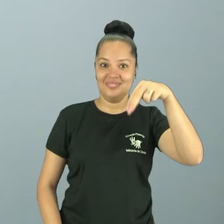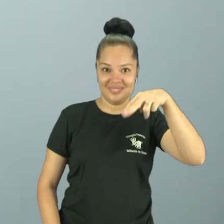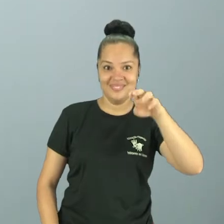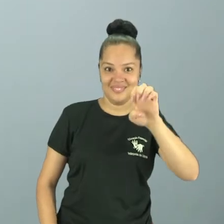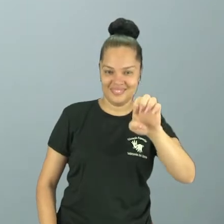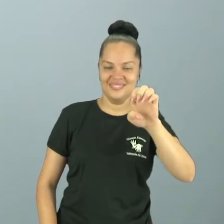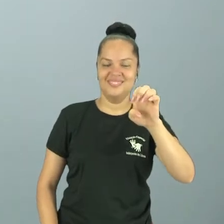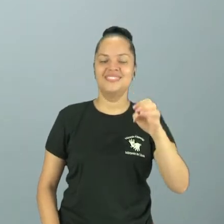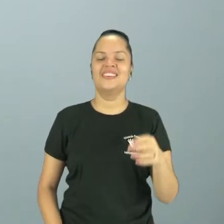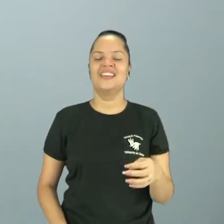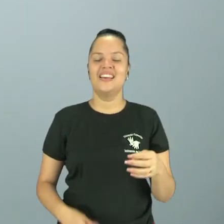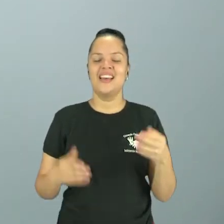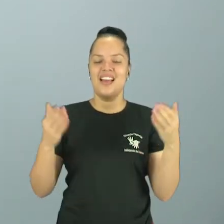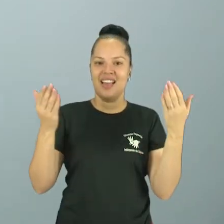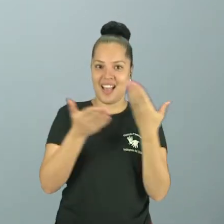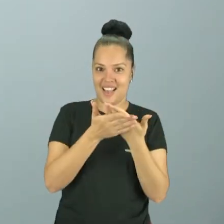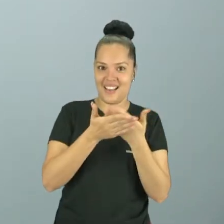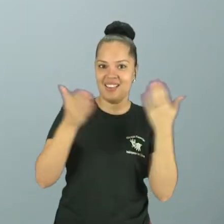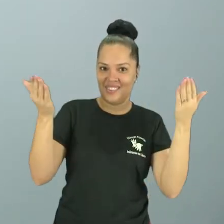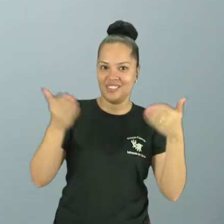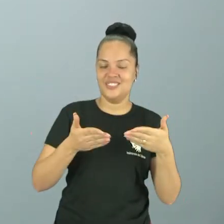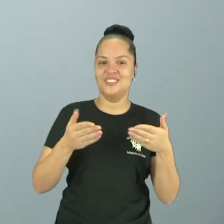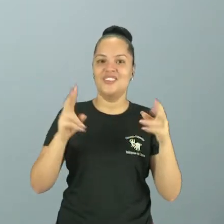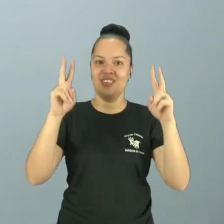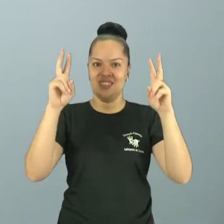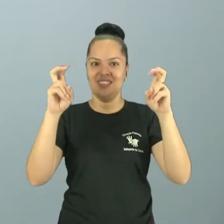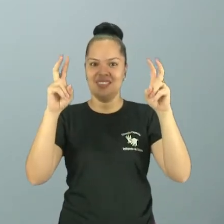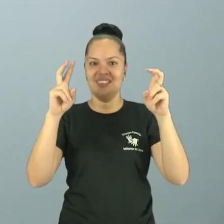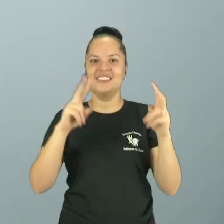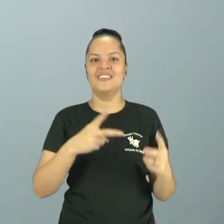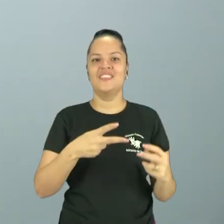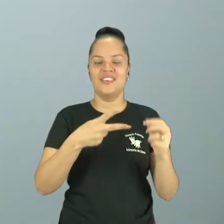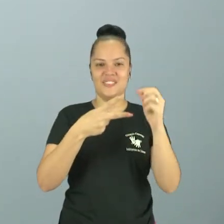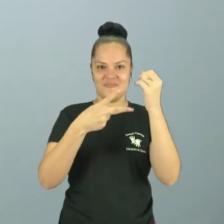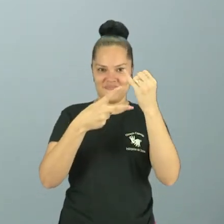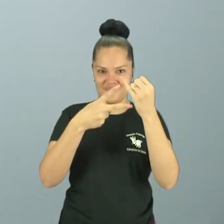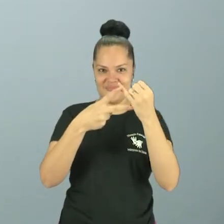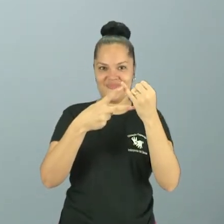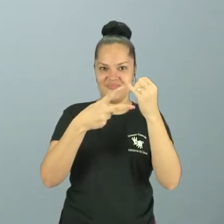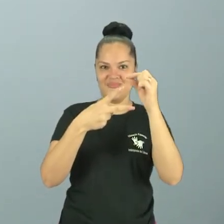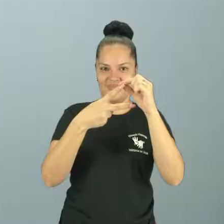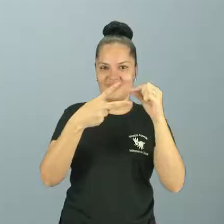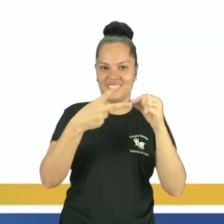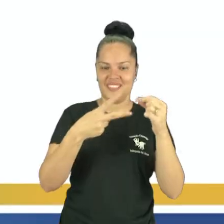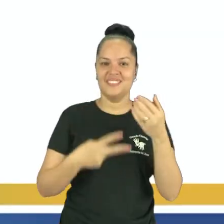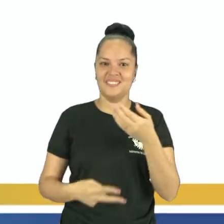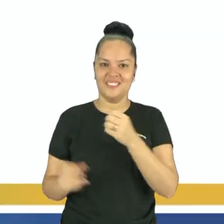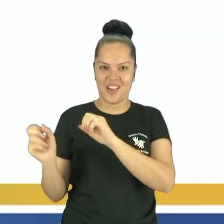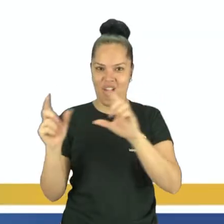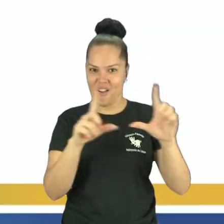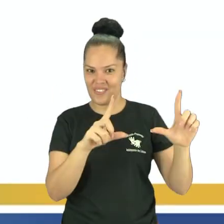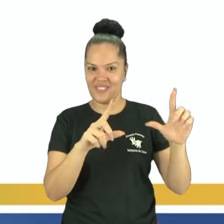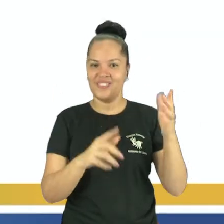sobre polígonos. Então vamos acompanhar comigo aí na sua tela para você entender o que é esse conteúdo?